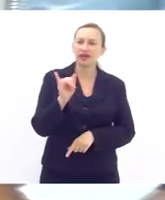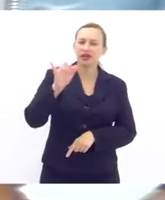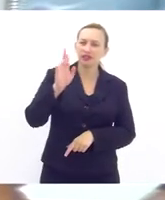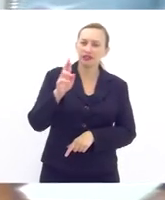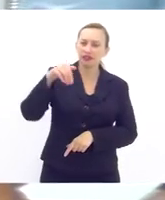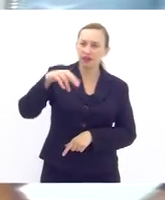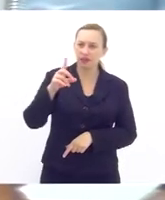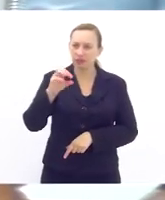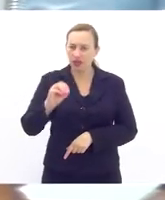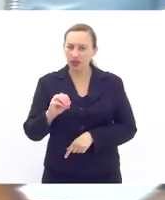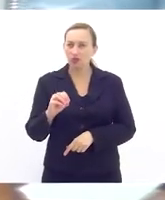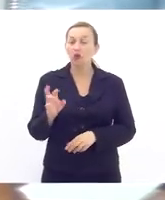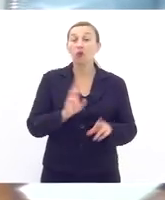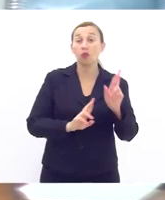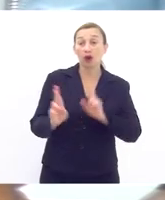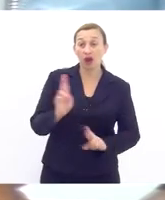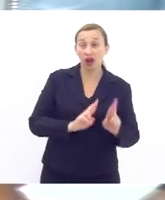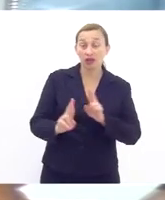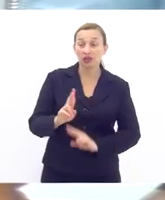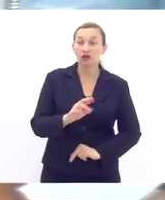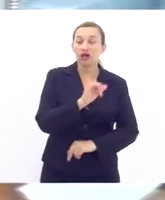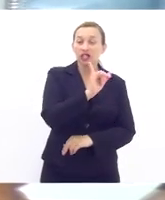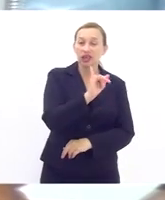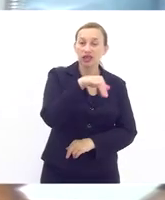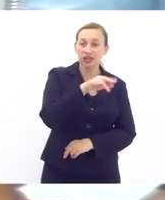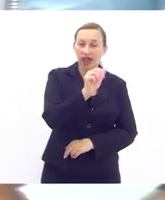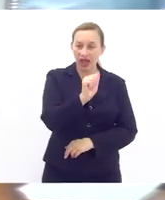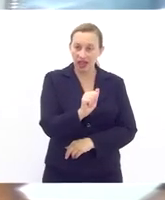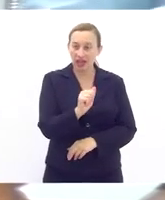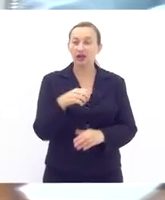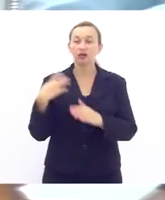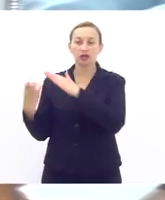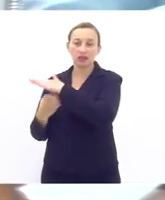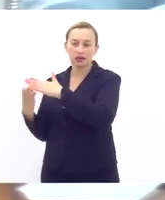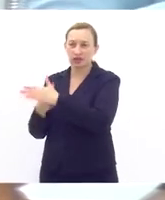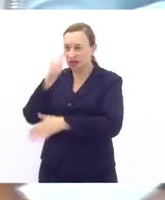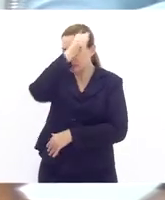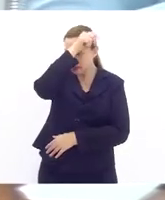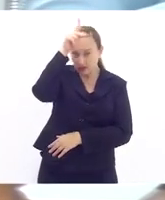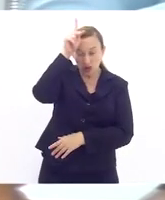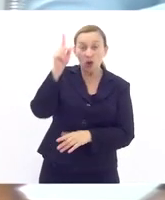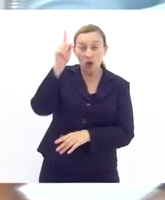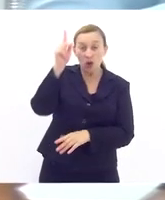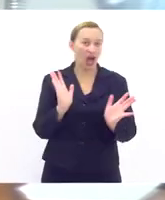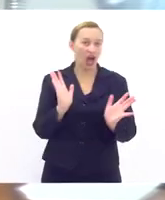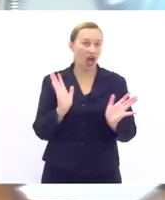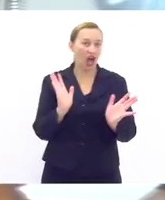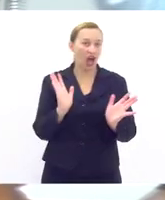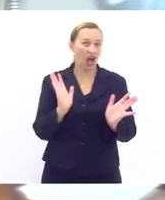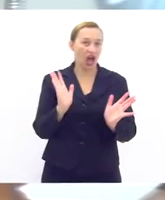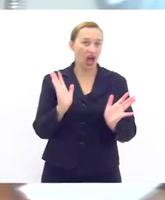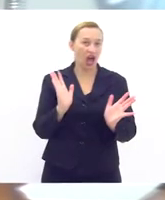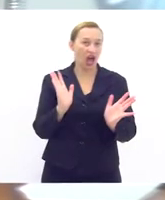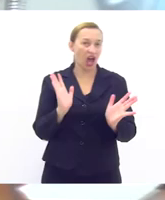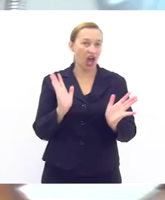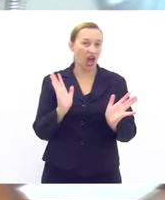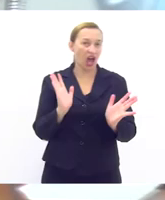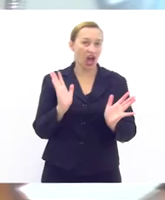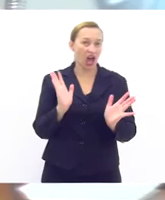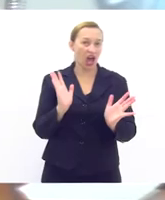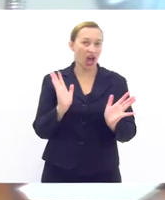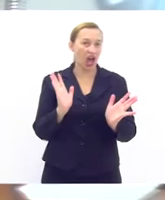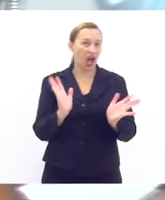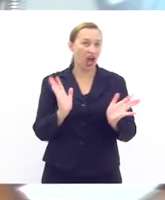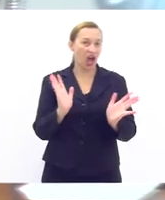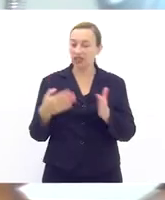é exatamente a relação do Enéa com as concessionárias as prefeituras que acontece na cabeça de muita gente então agora